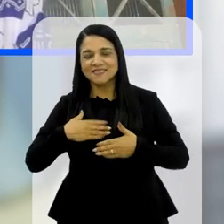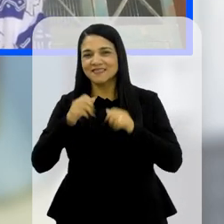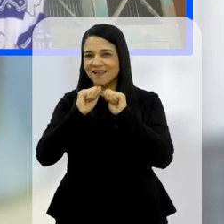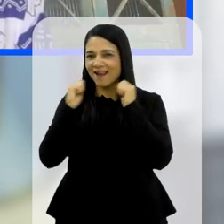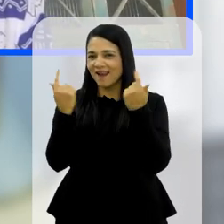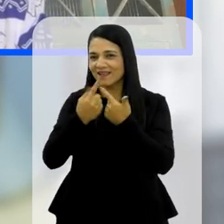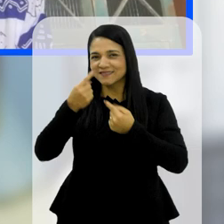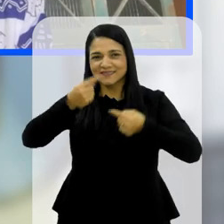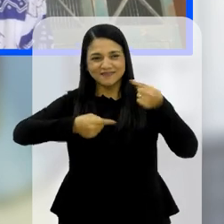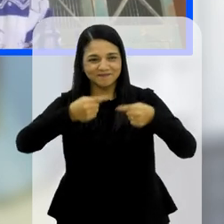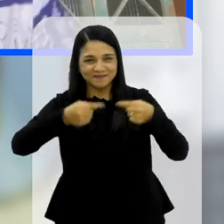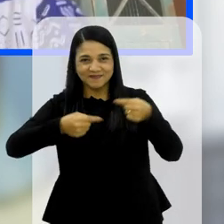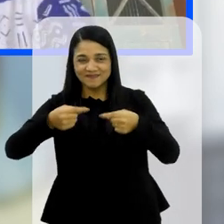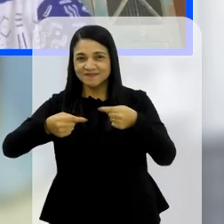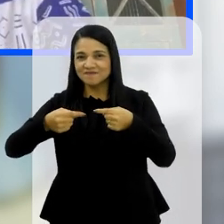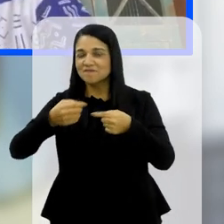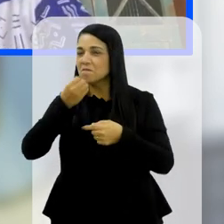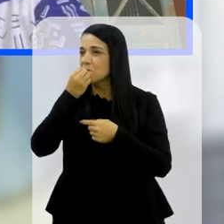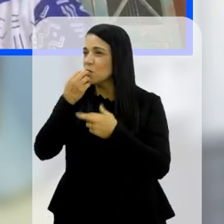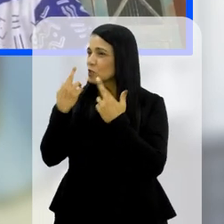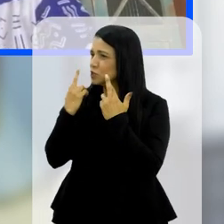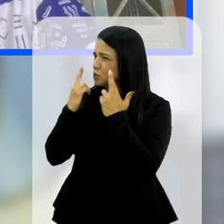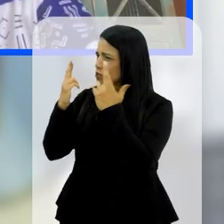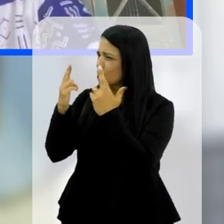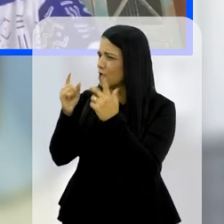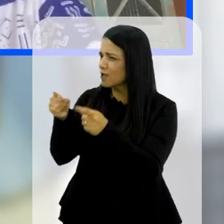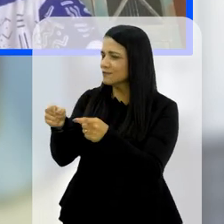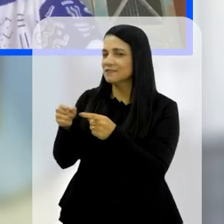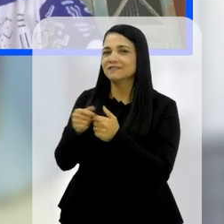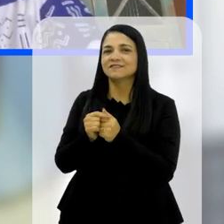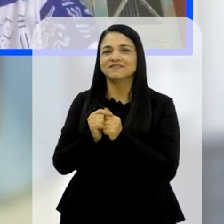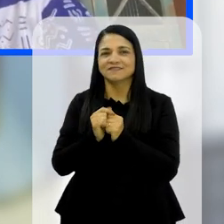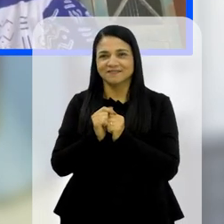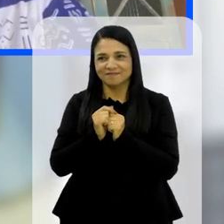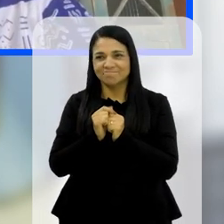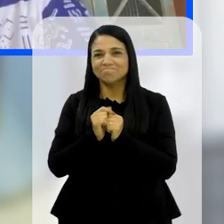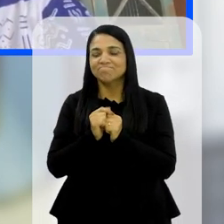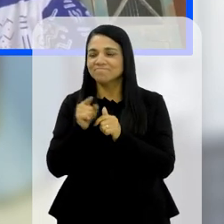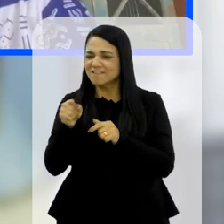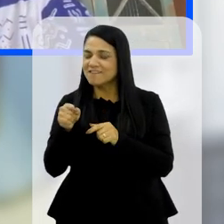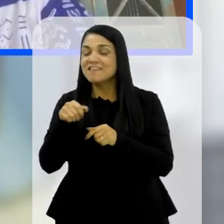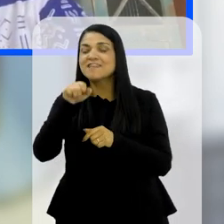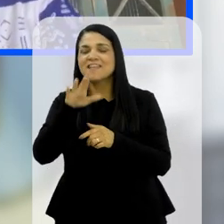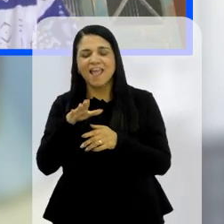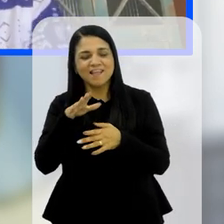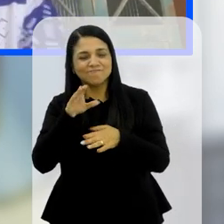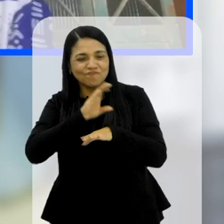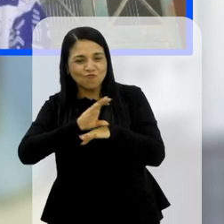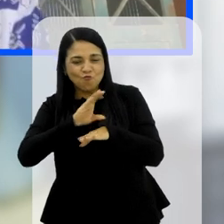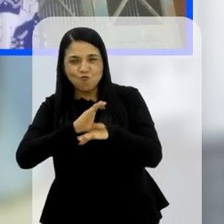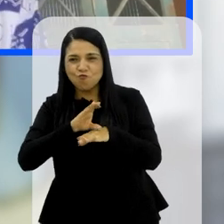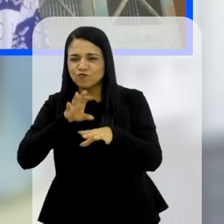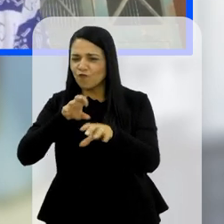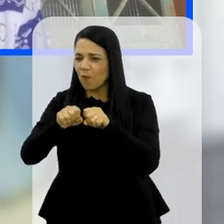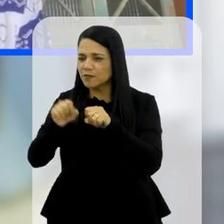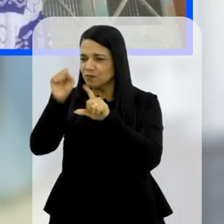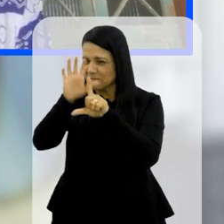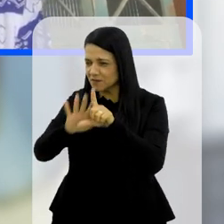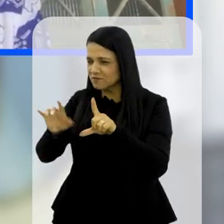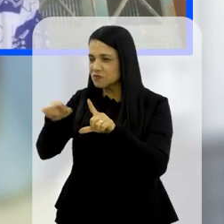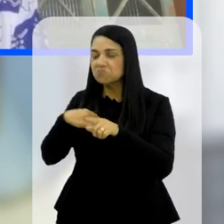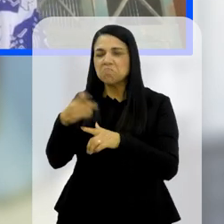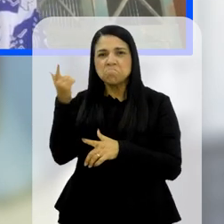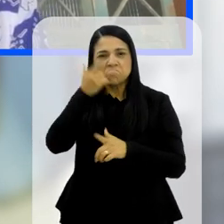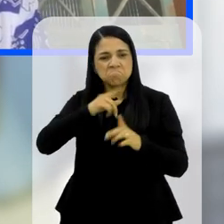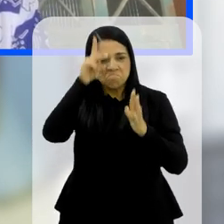papo. Foi um prazer ter você aqui com a gente no Alerj Debate de hoje. Muito boa sorte para quem passar pelas suas